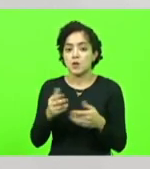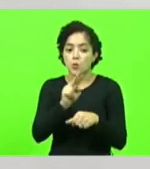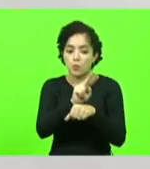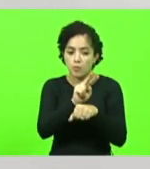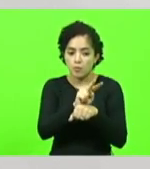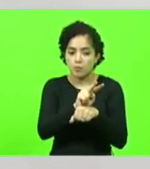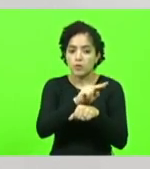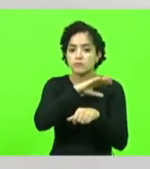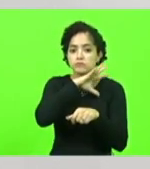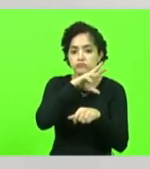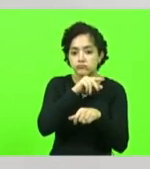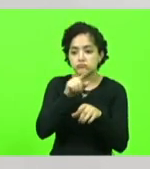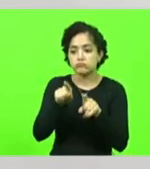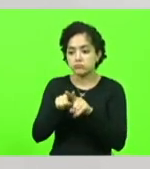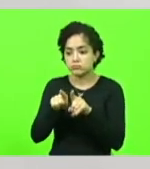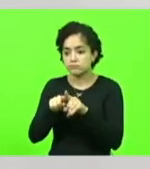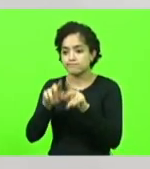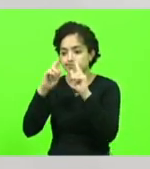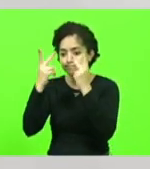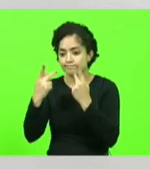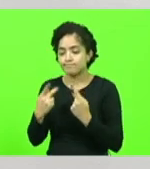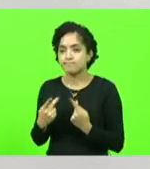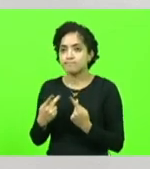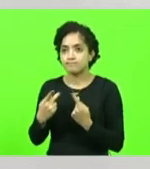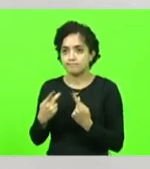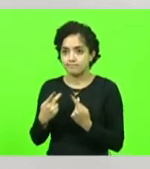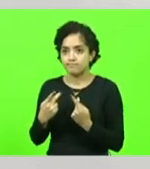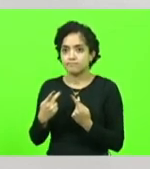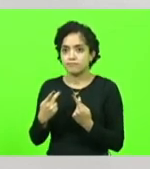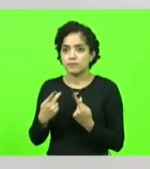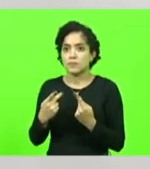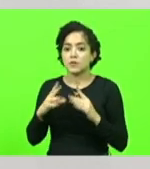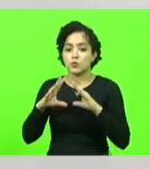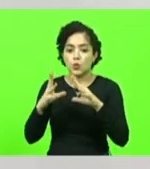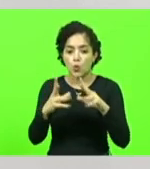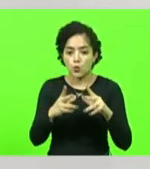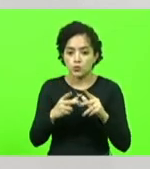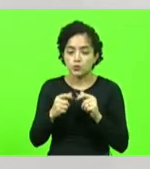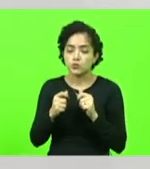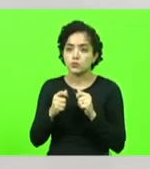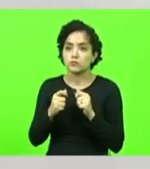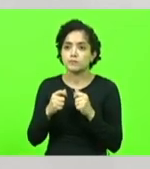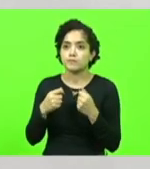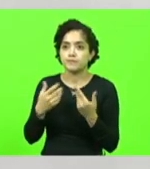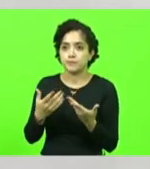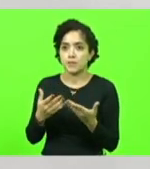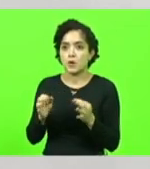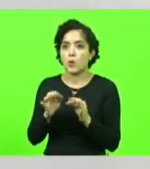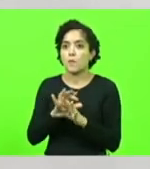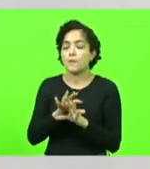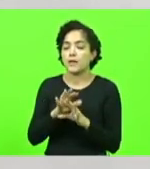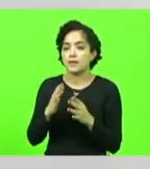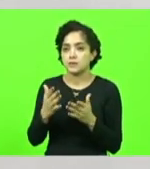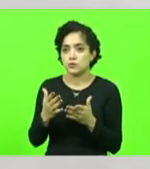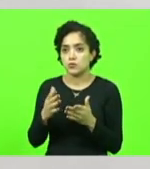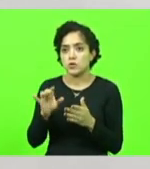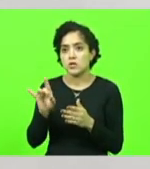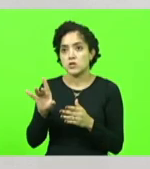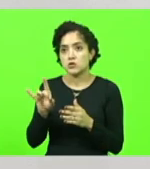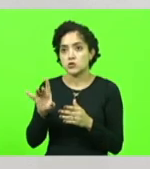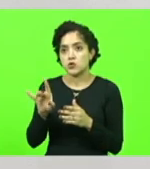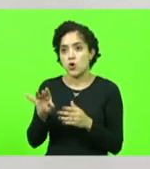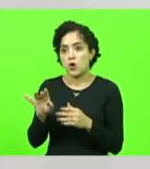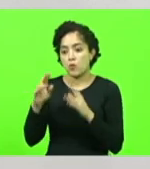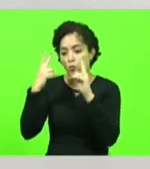animal e atuo por ser humano, eu sou um ser integral. completo, se eu só atuo para o